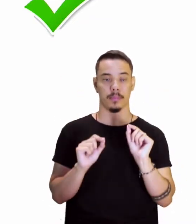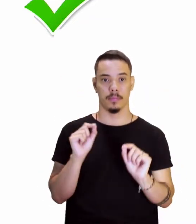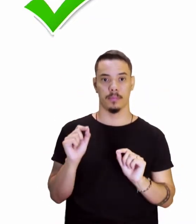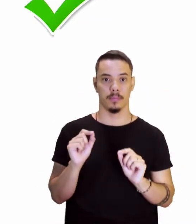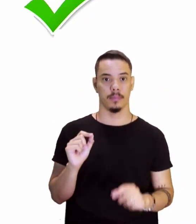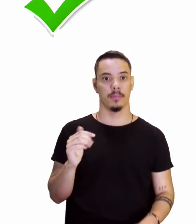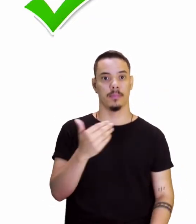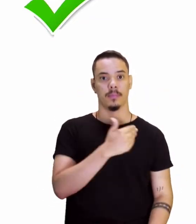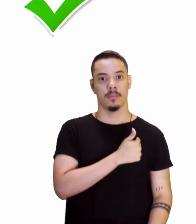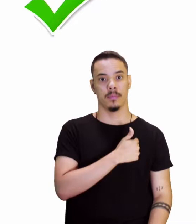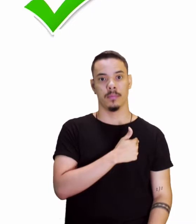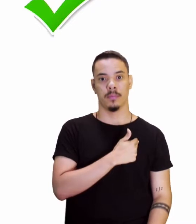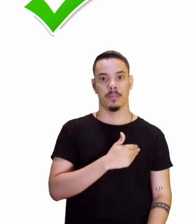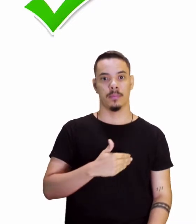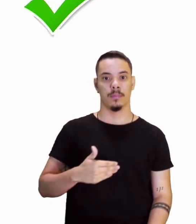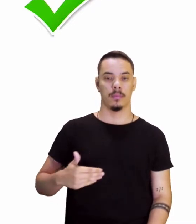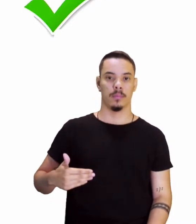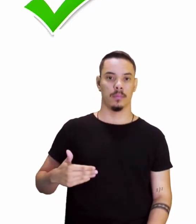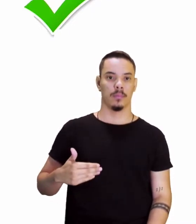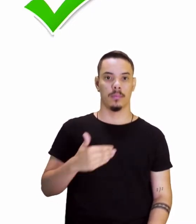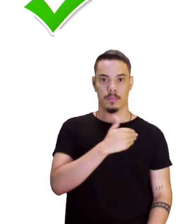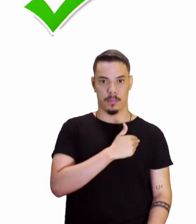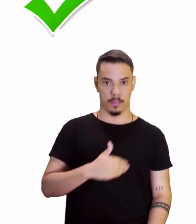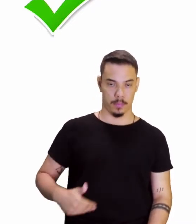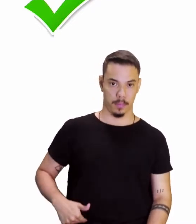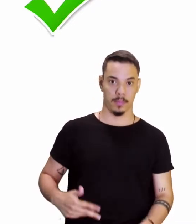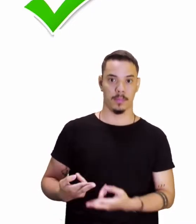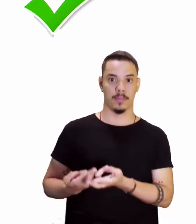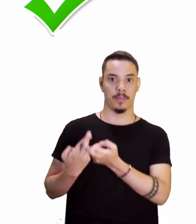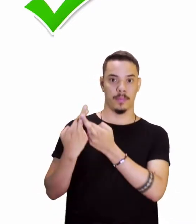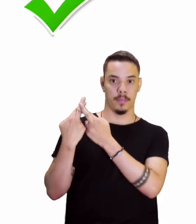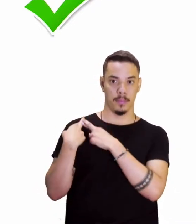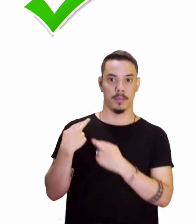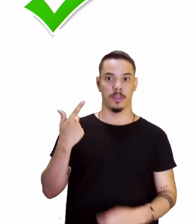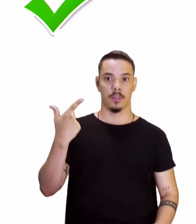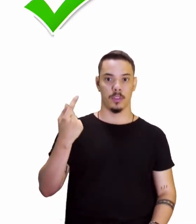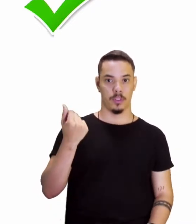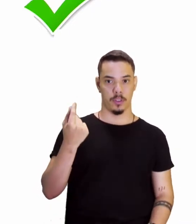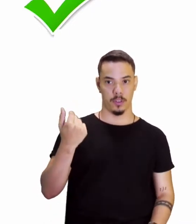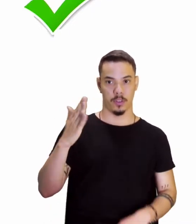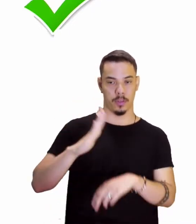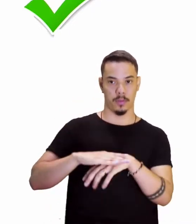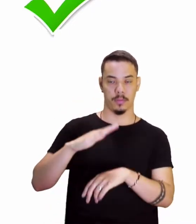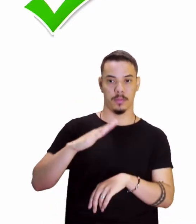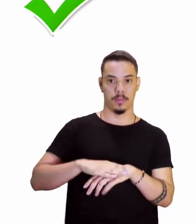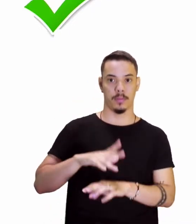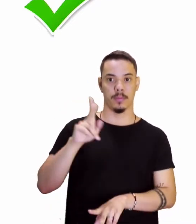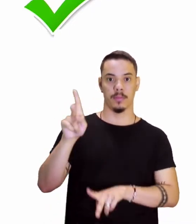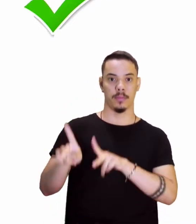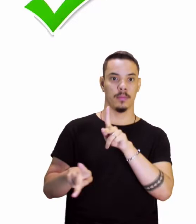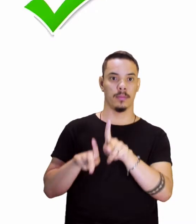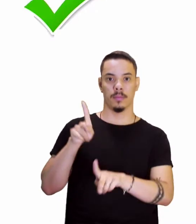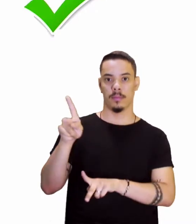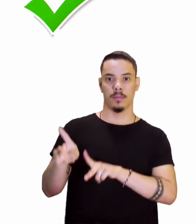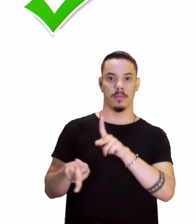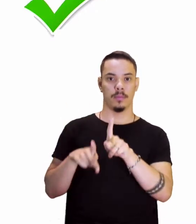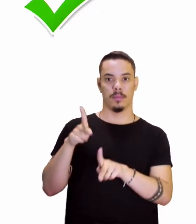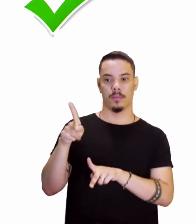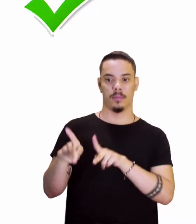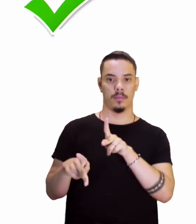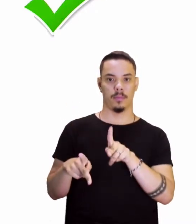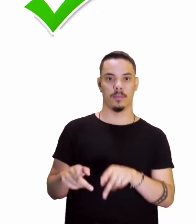o governador, ou melhor, o governo responsável com dinheiro do